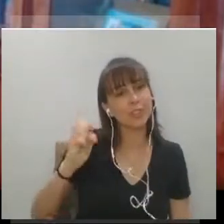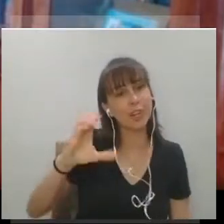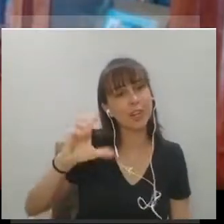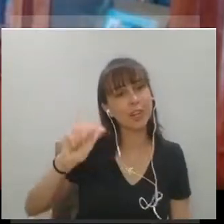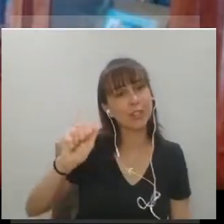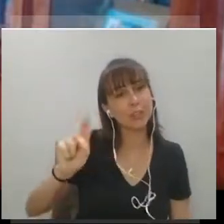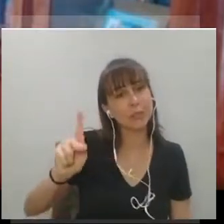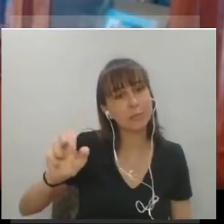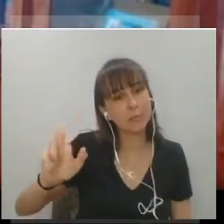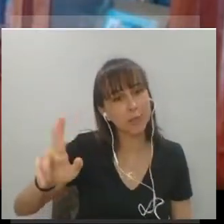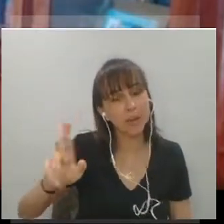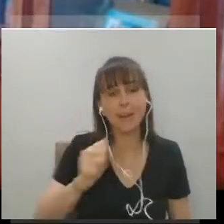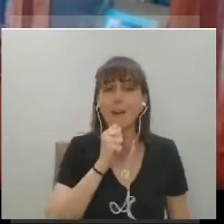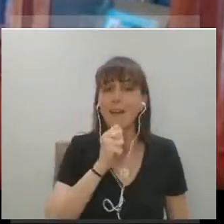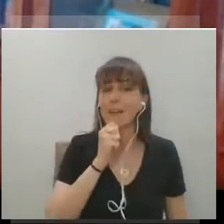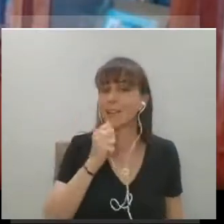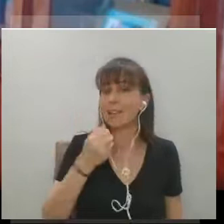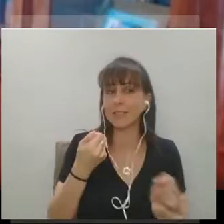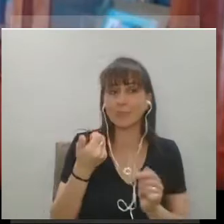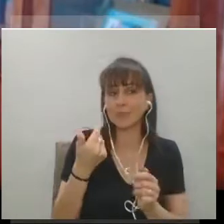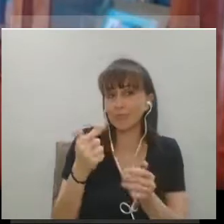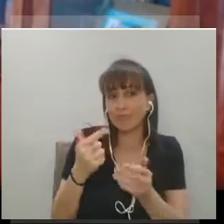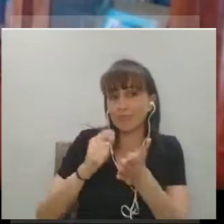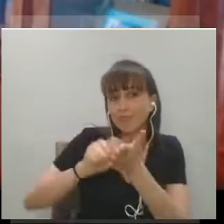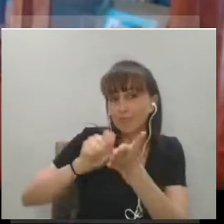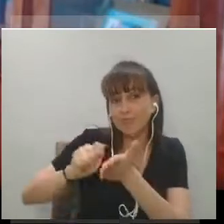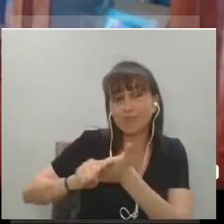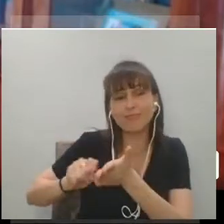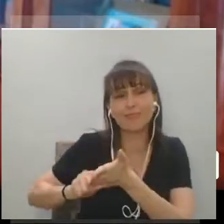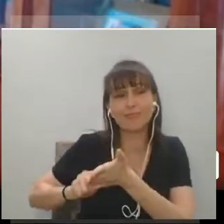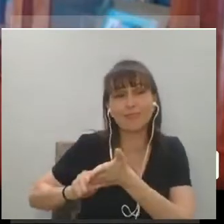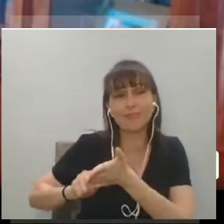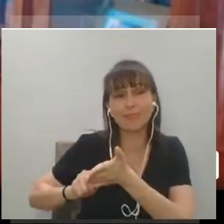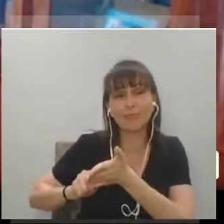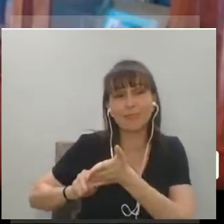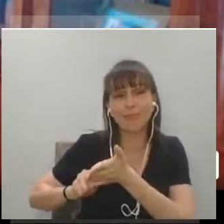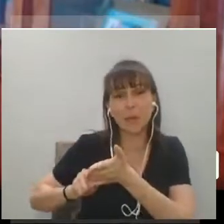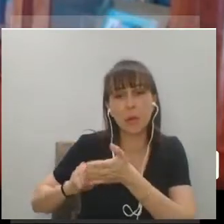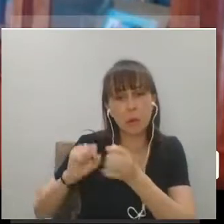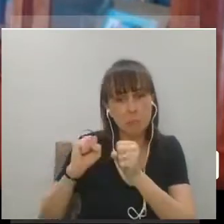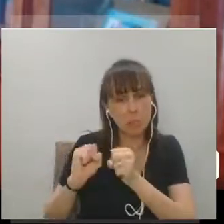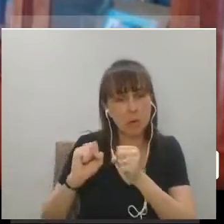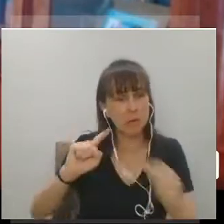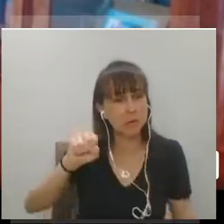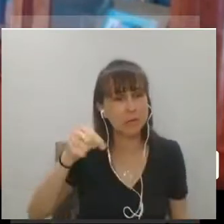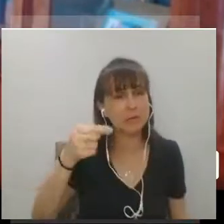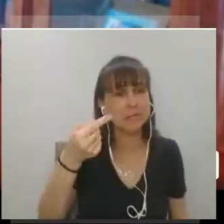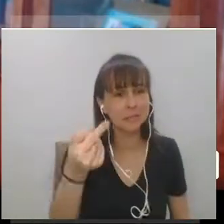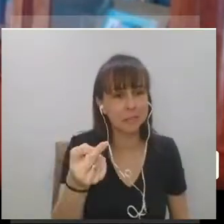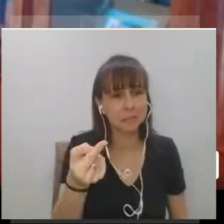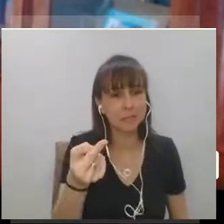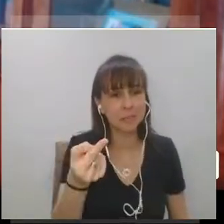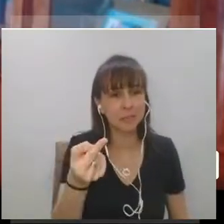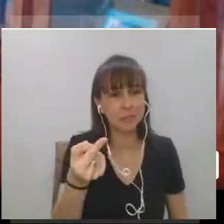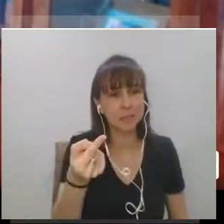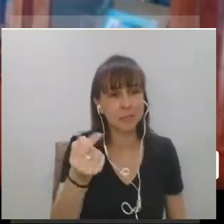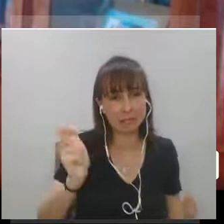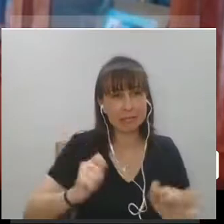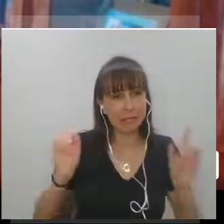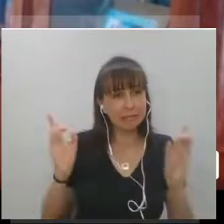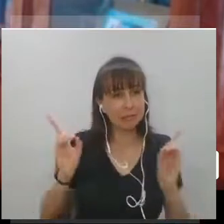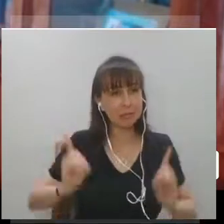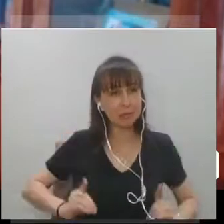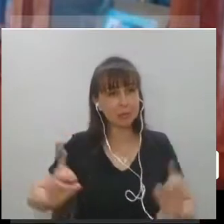Chegará o dia em que Shakespeare será digno de você e você será digno de